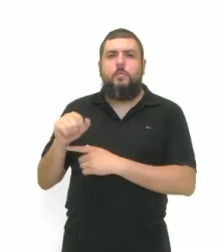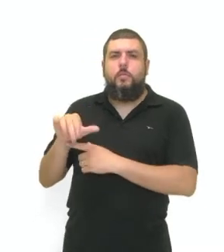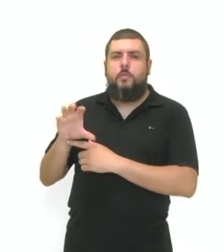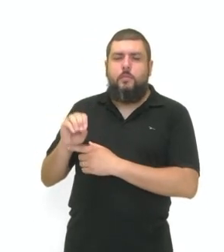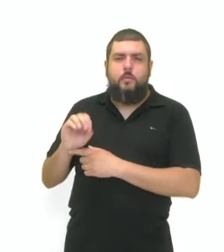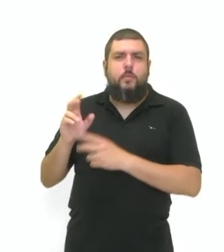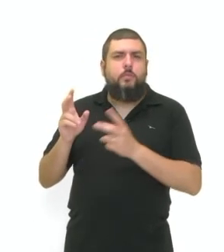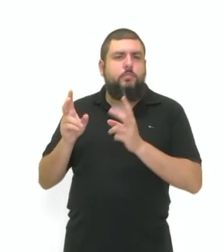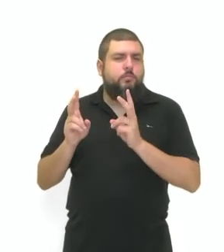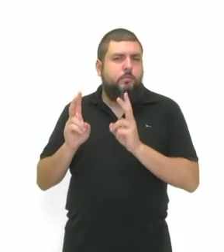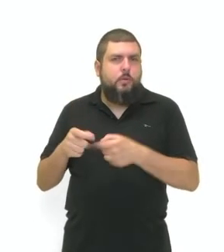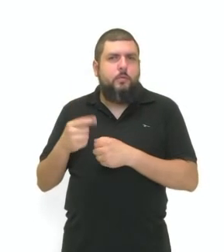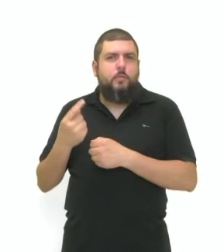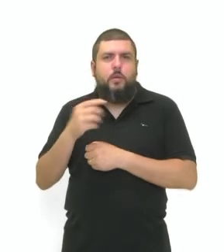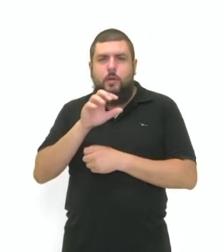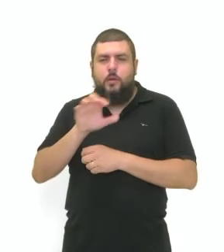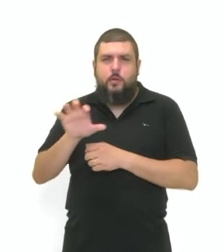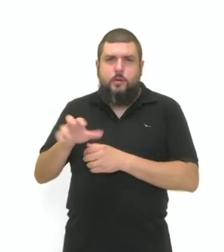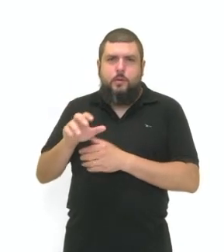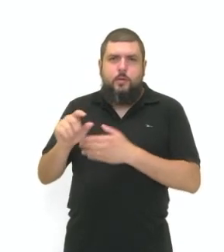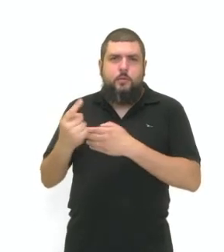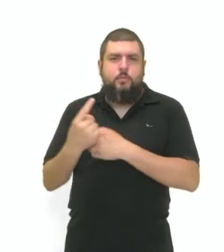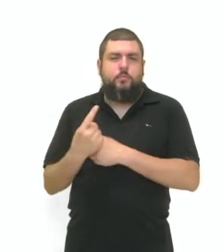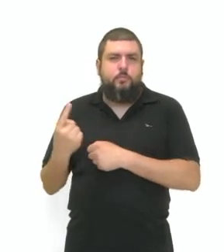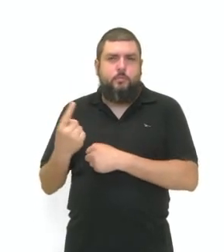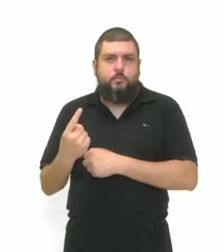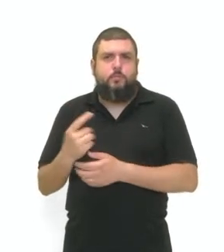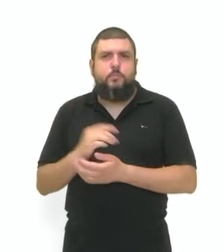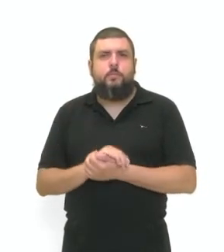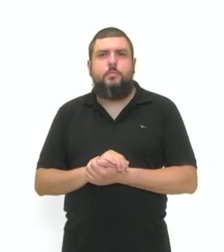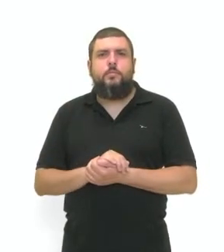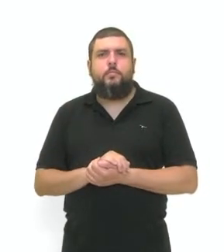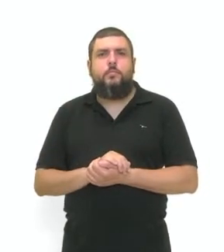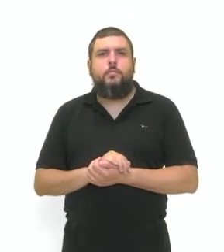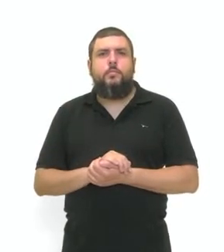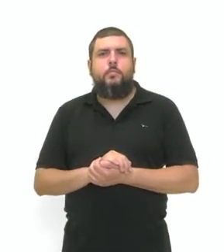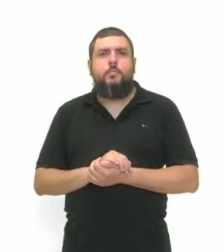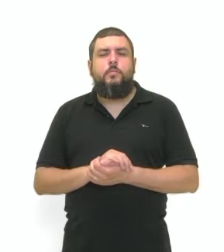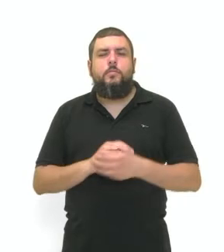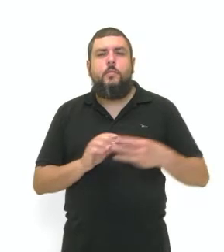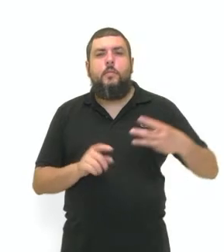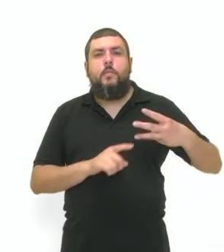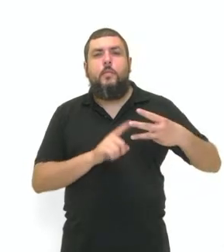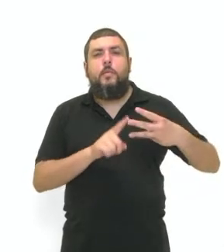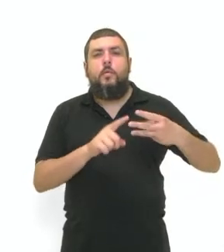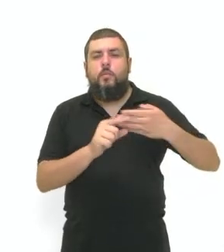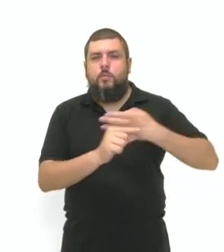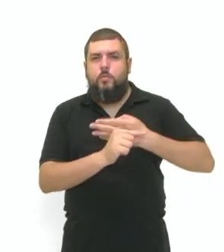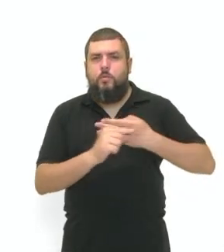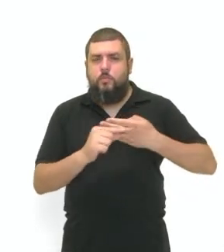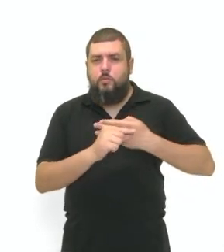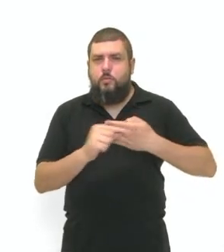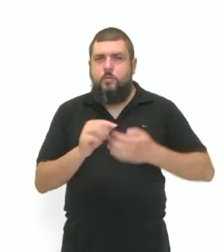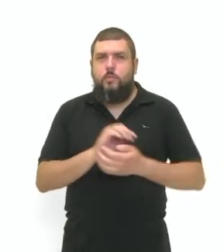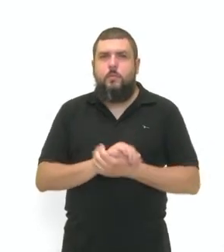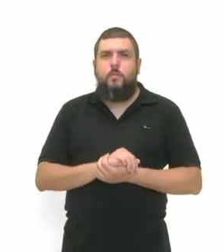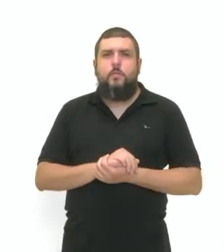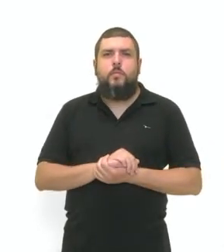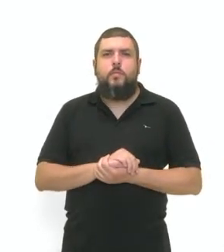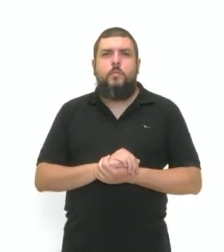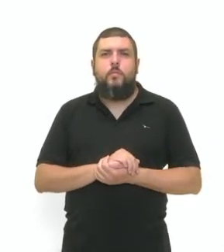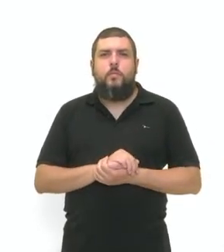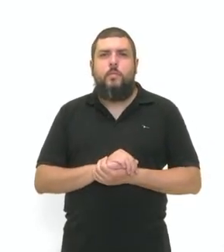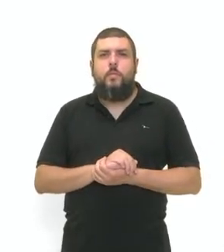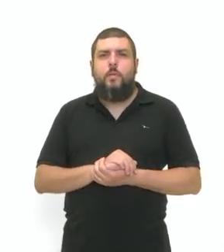Para o outro autor citado, o que nós temos, né? Então, nós temos aqui, ó, Paulo Mendes Campos escreveu